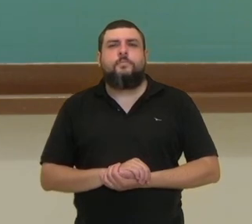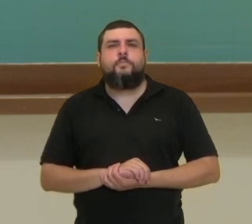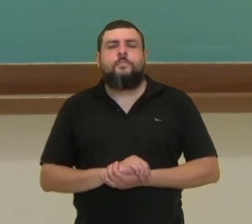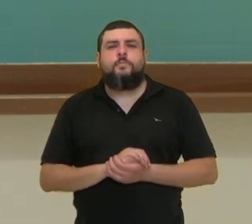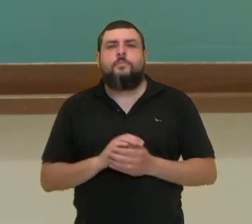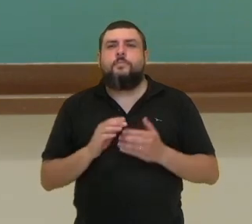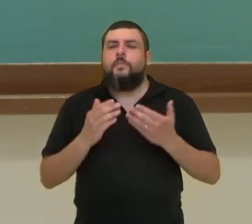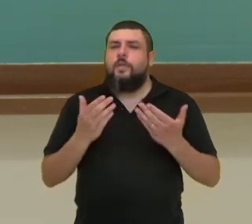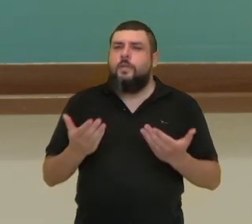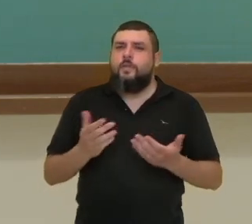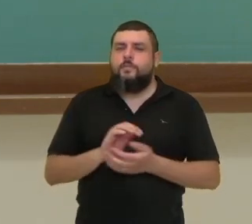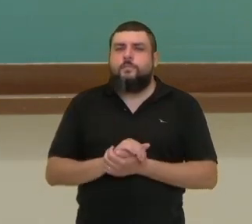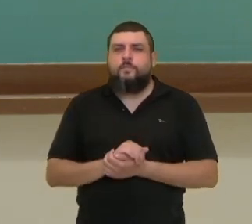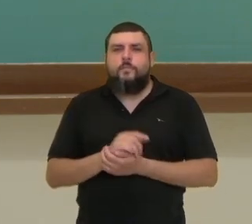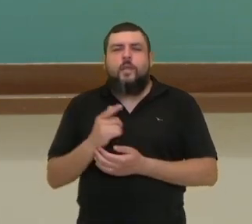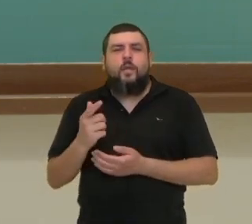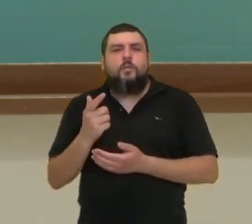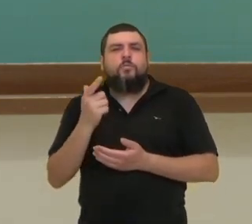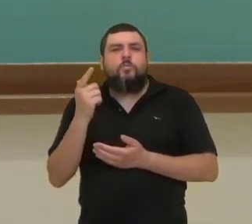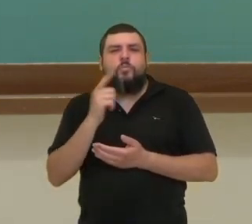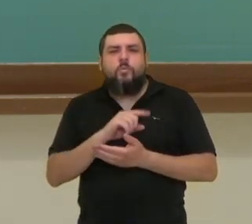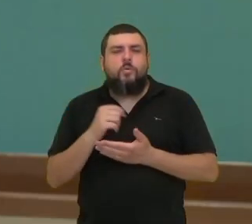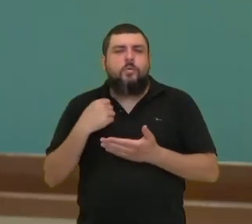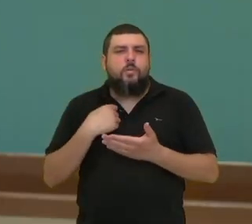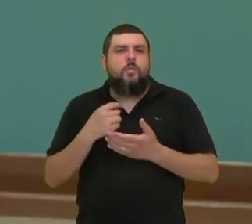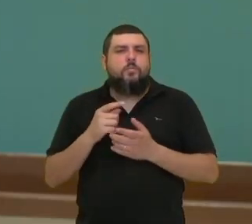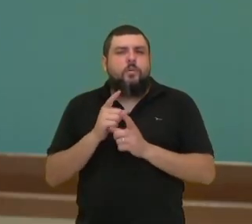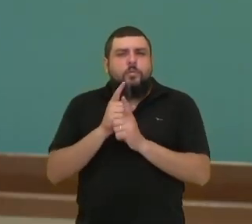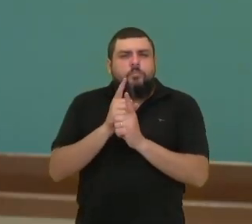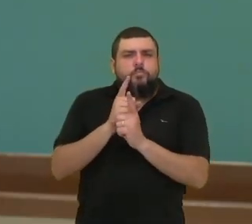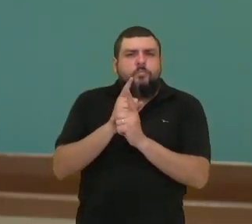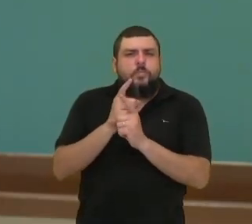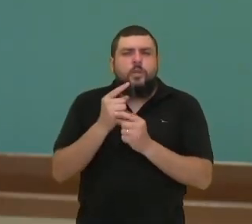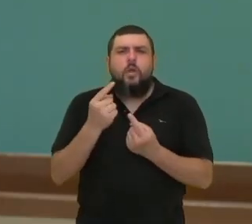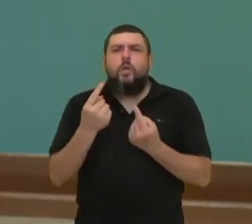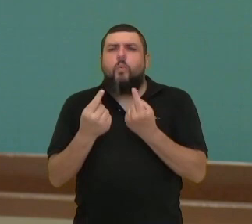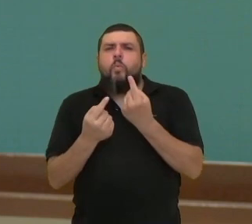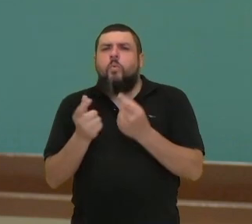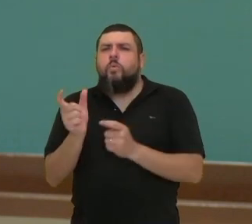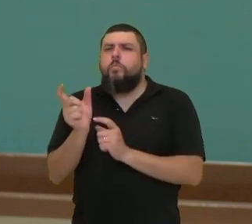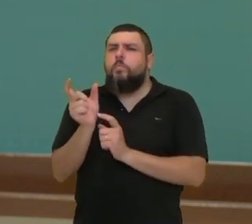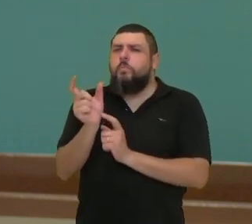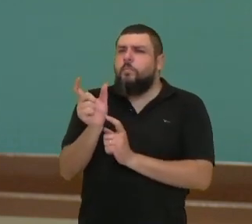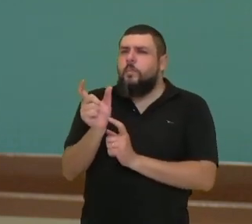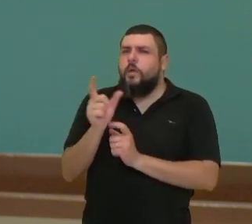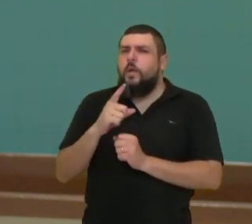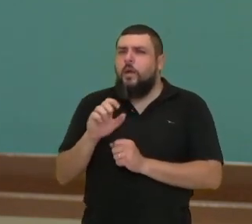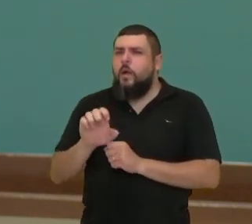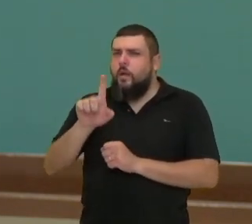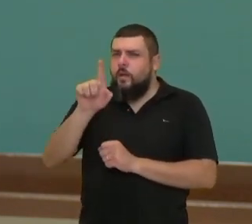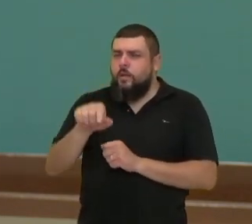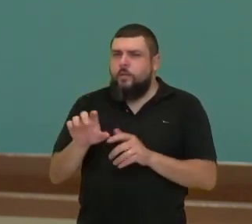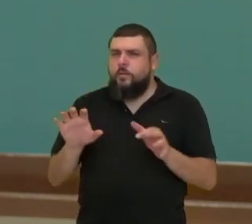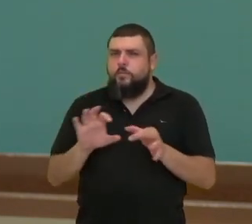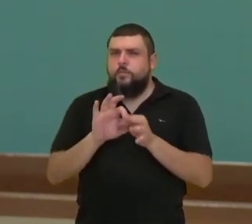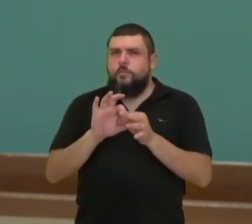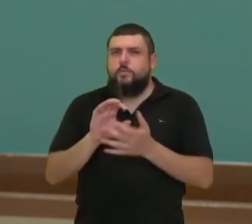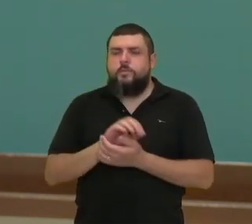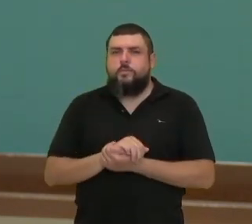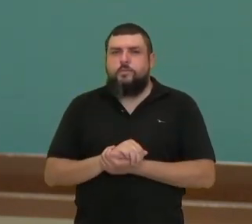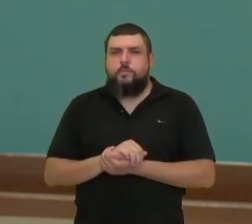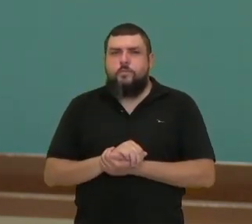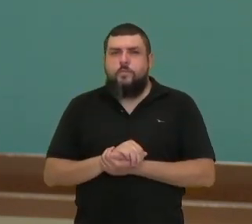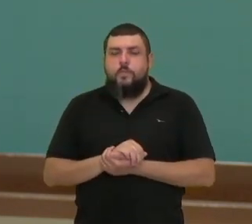Então, estudantes, conseguiram localizar ali qual é a conjunção que está presente neste trecho? Se você colocou